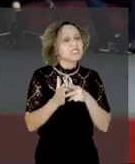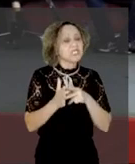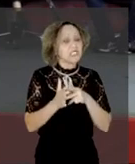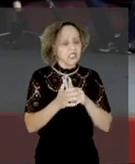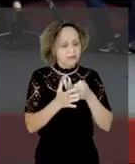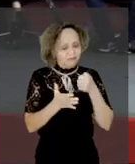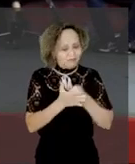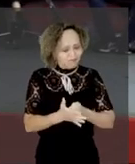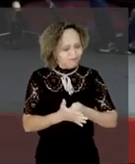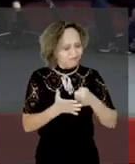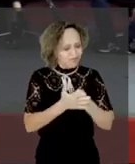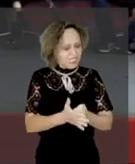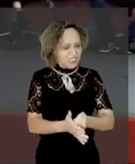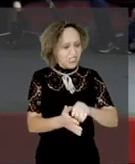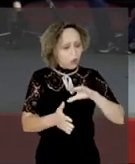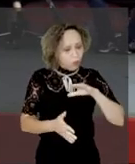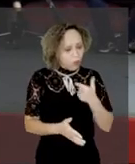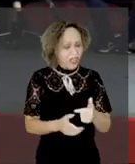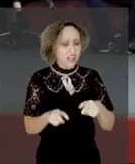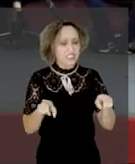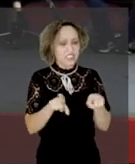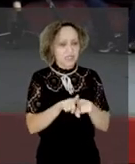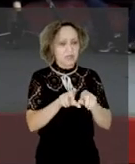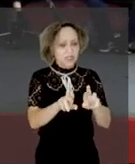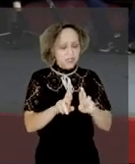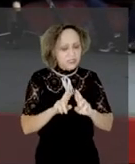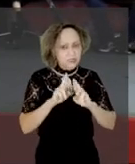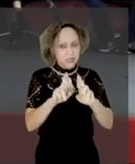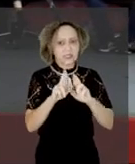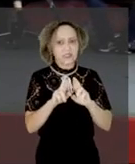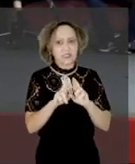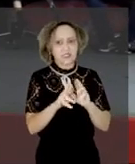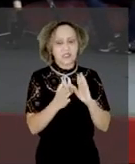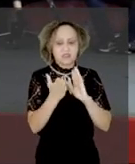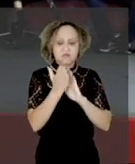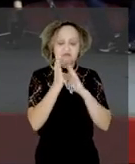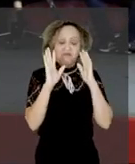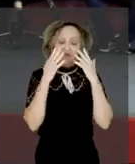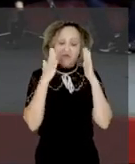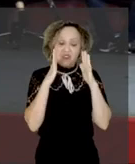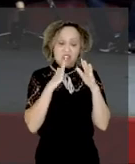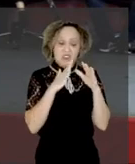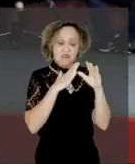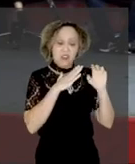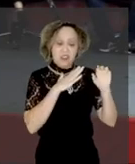Caraitá, presente aqui também, da qual a gente agradece a presença